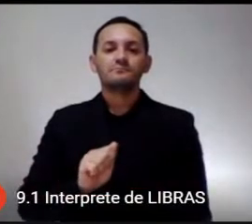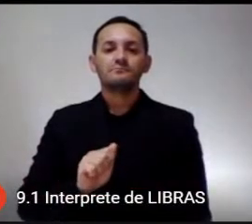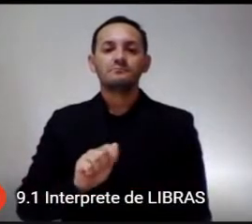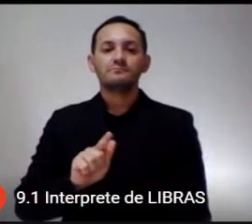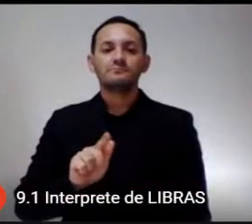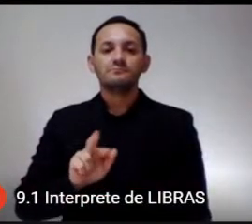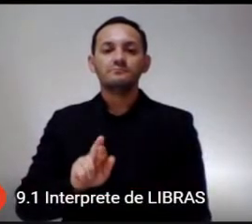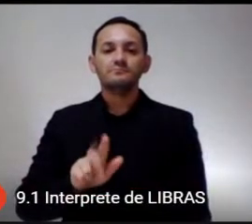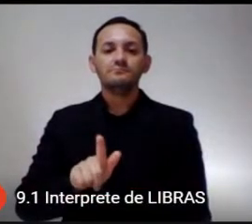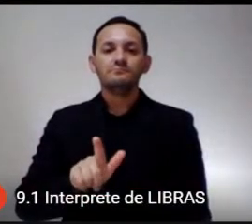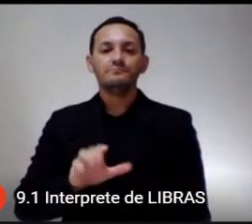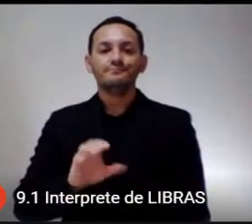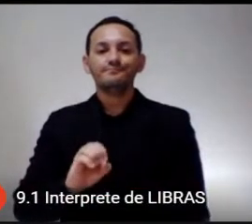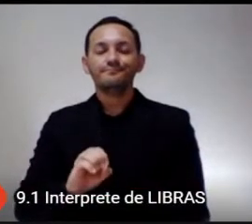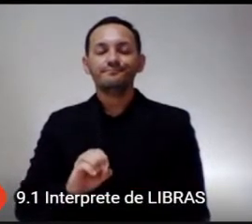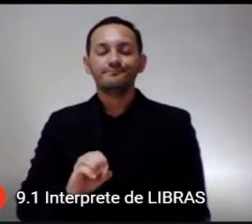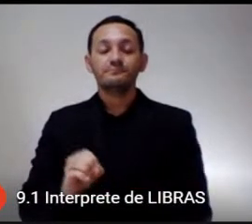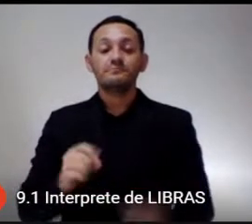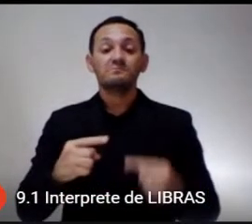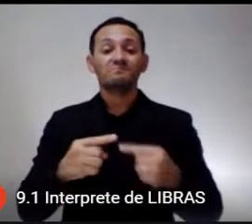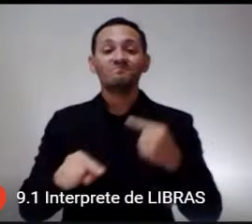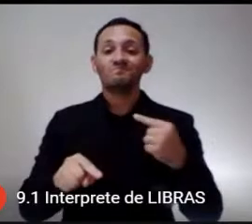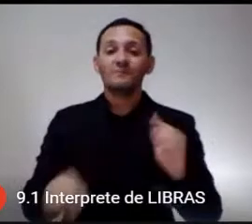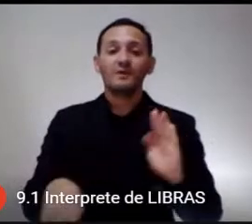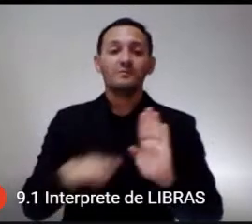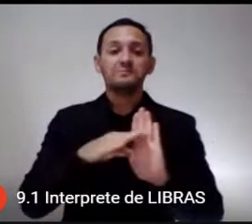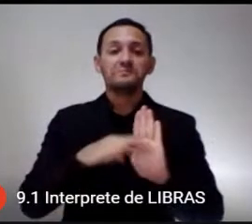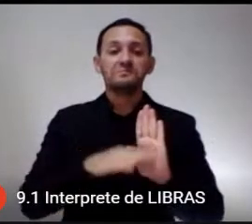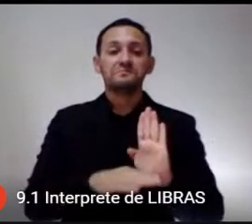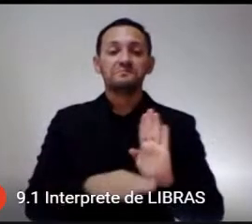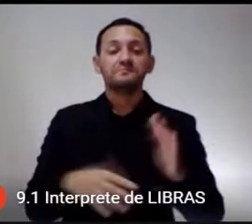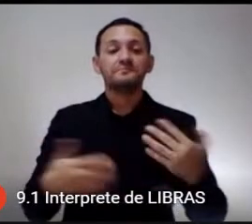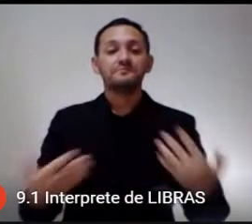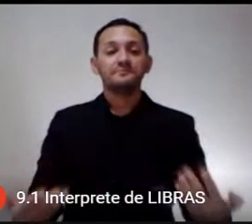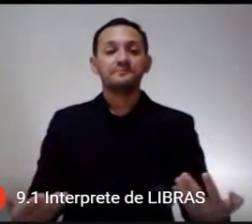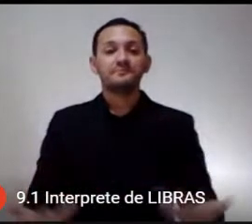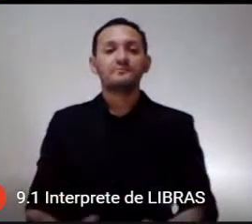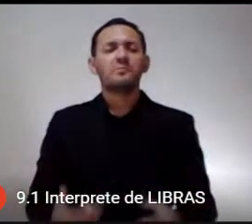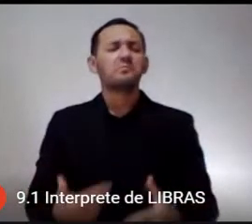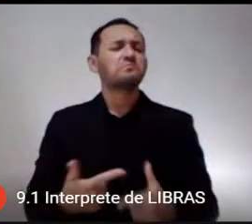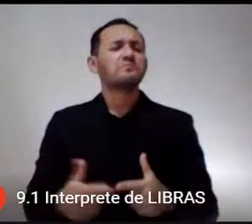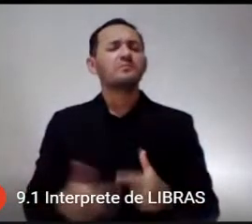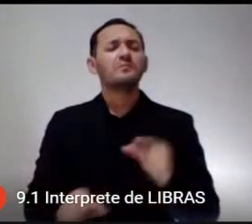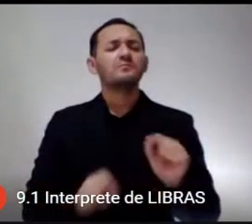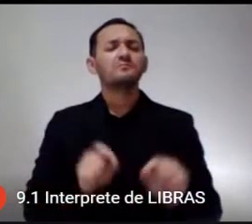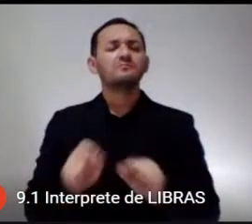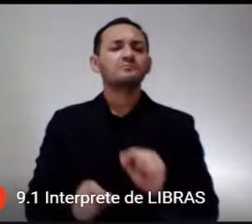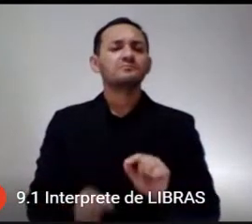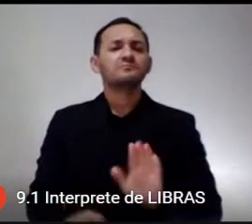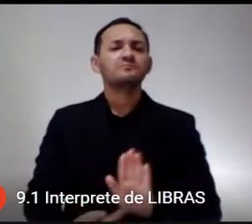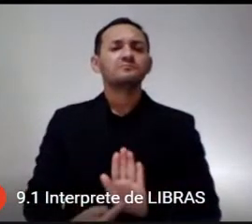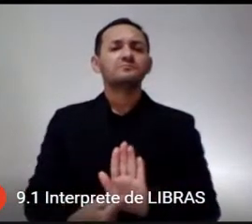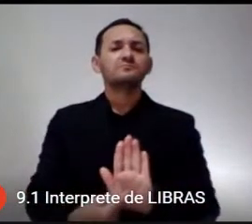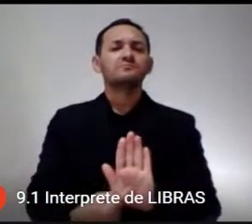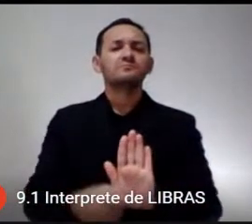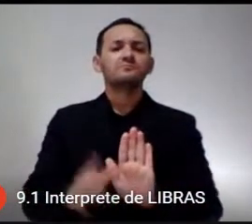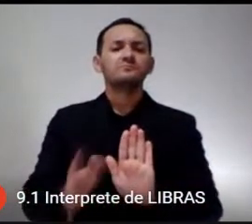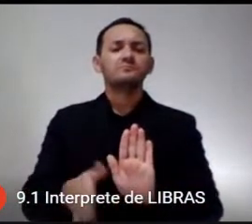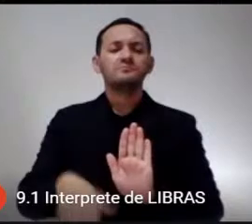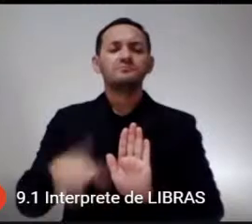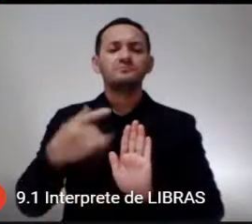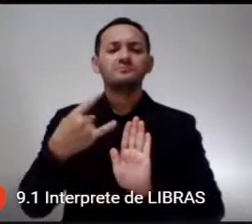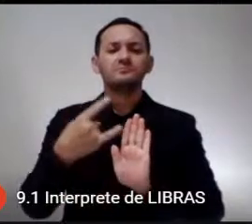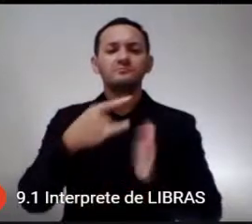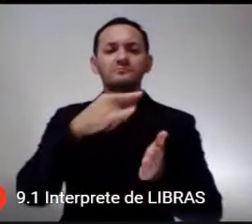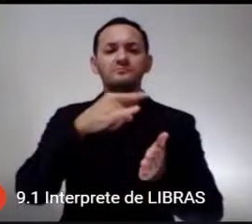omissão no acórdão embargado. Qual é o problema? Foi apresentado um documento,